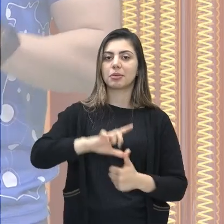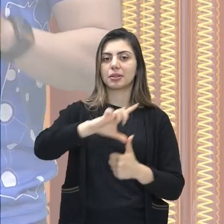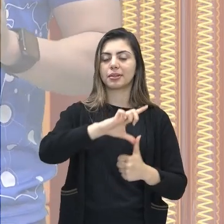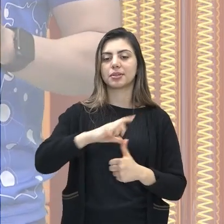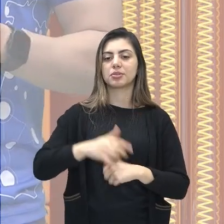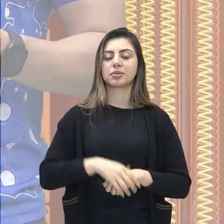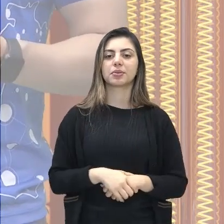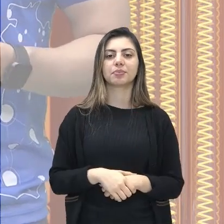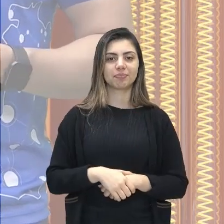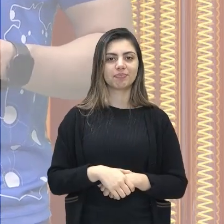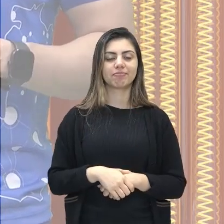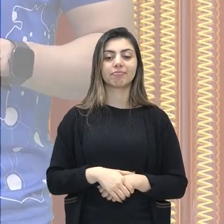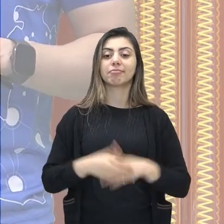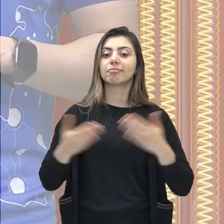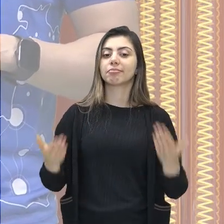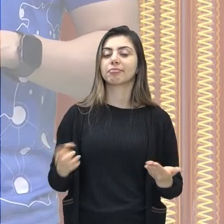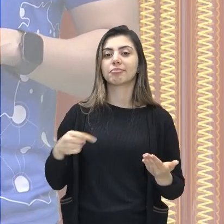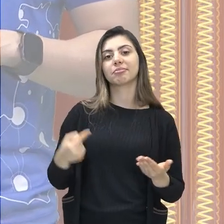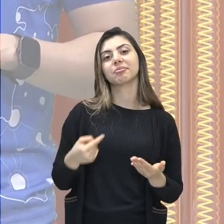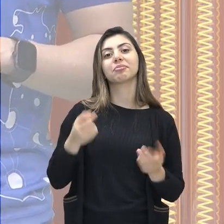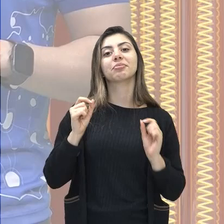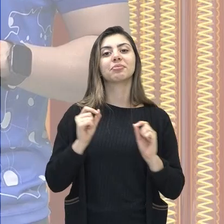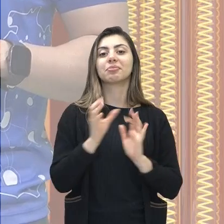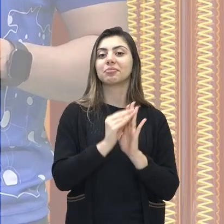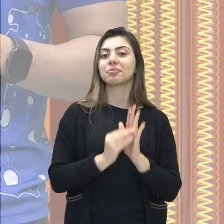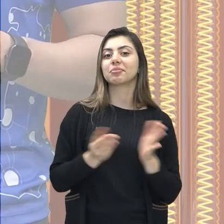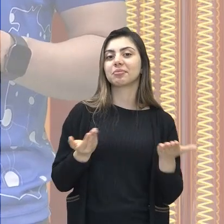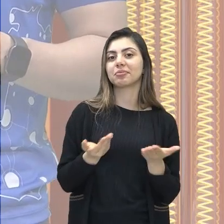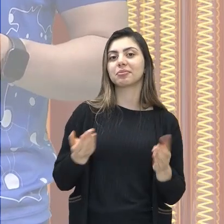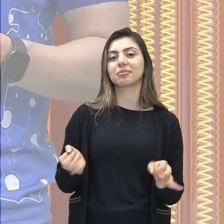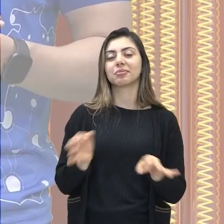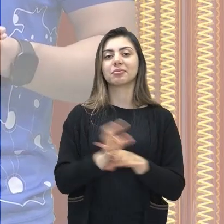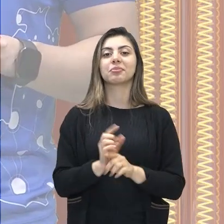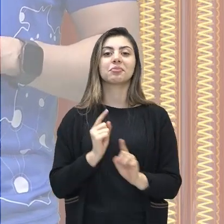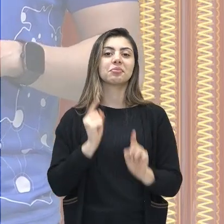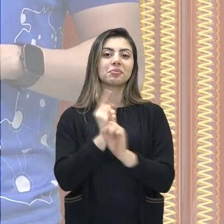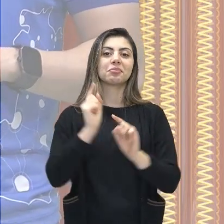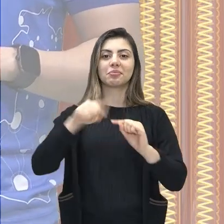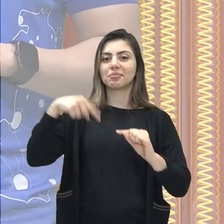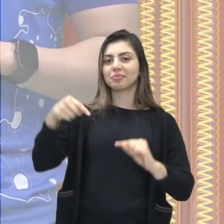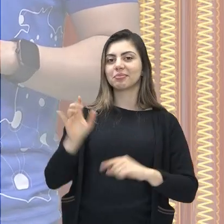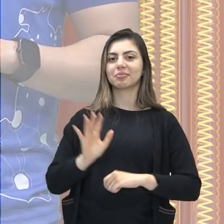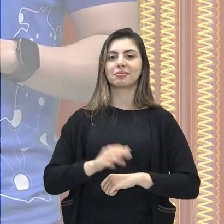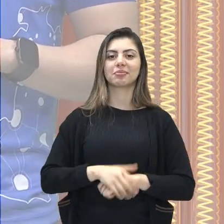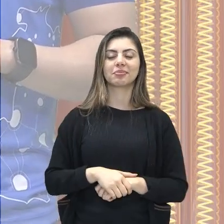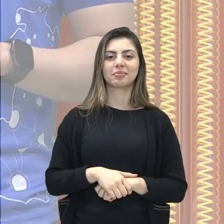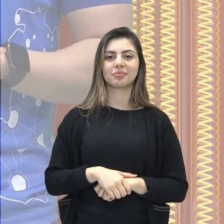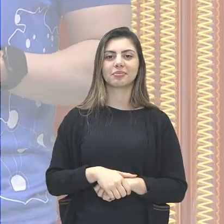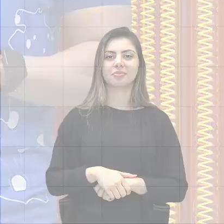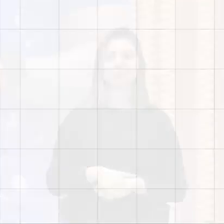certo? Bem, com isso, a gente finaliza o conteúdo desta aula. Espero encontrá-los em uma próxima aula.